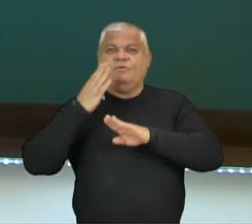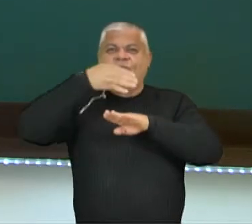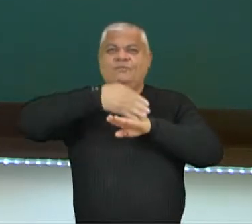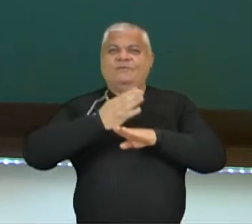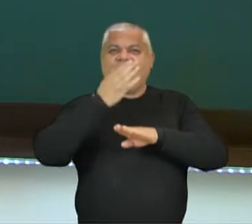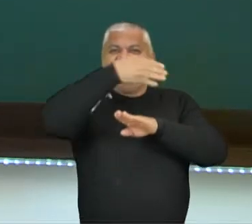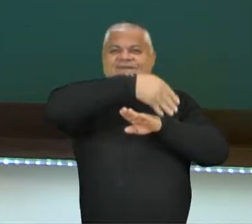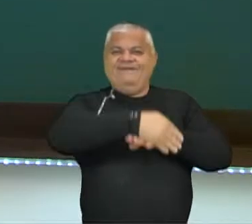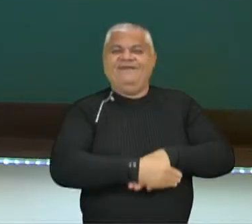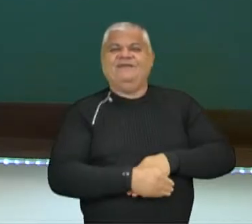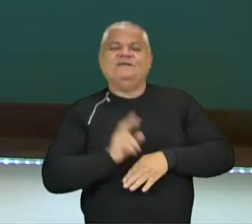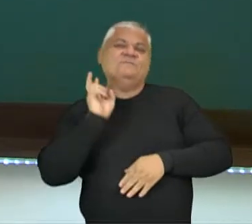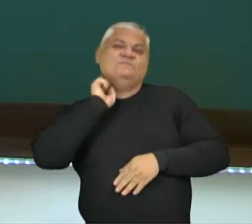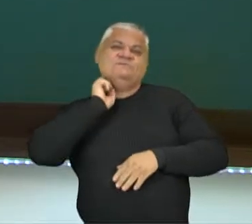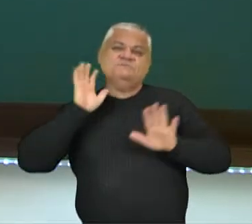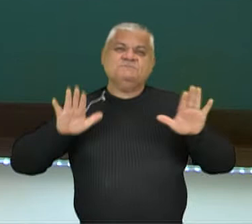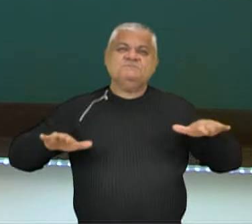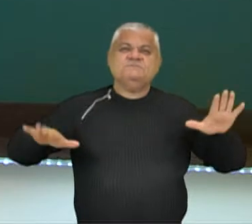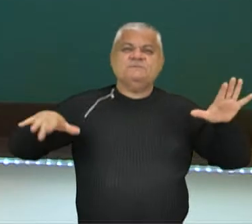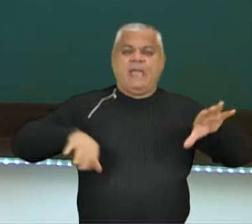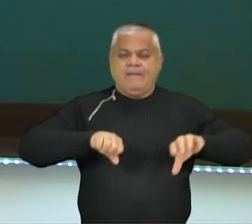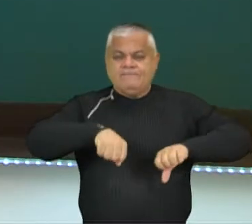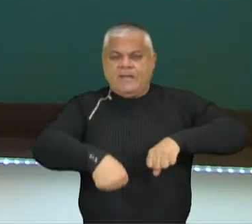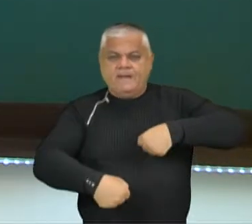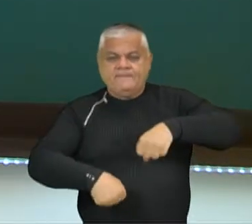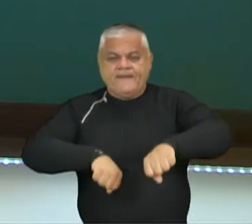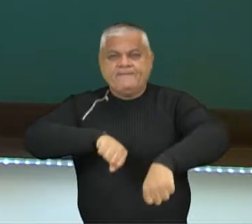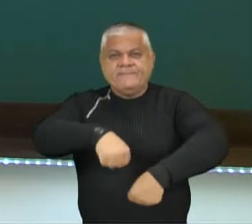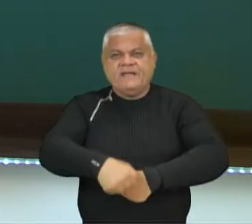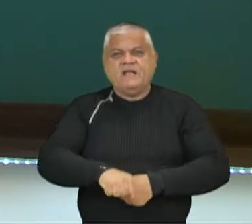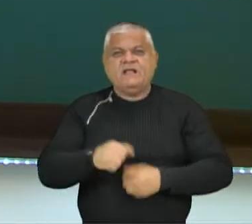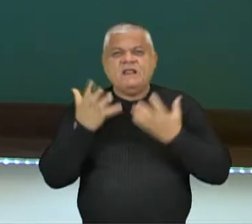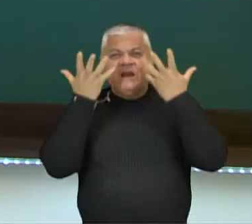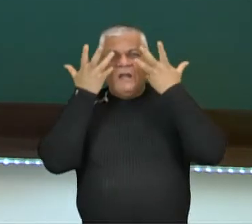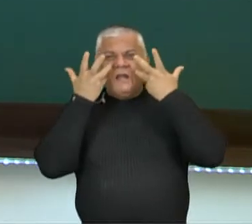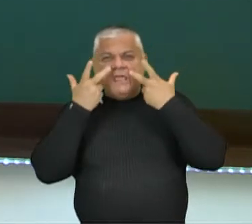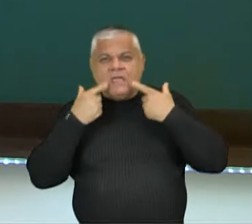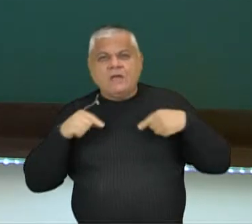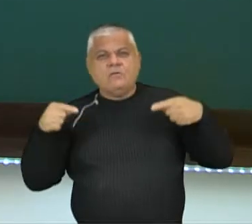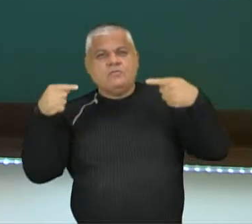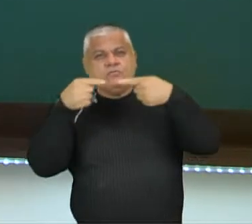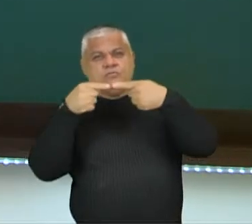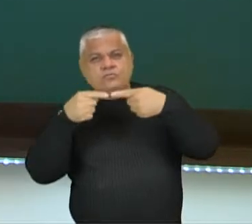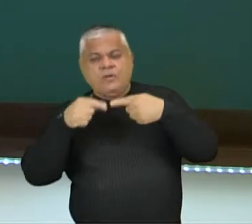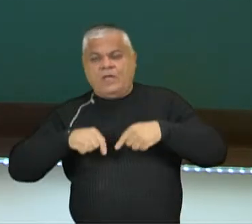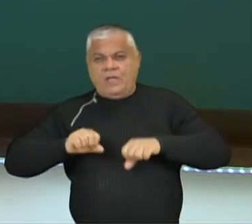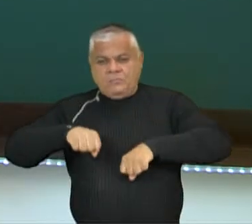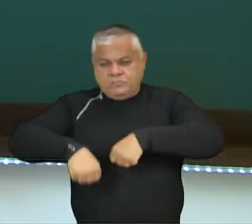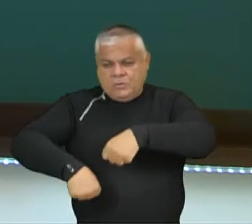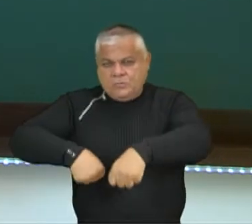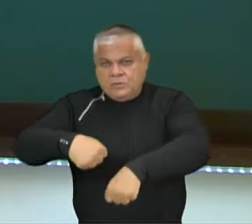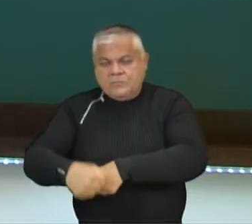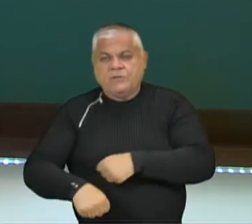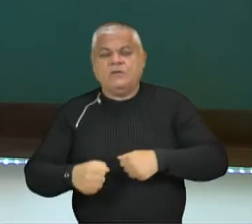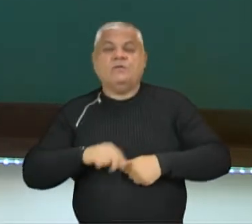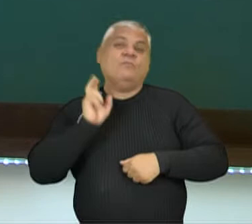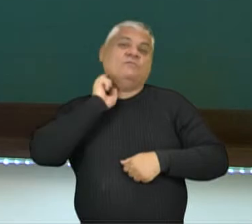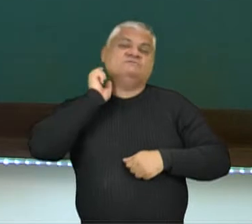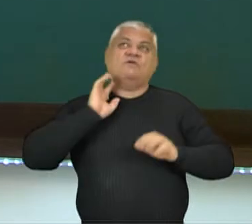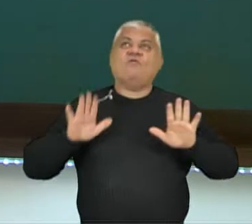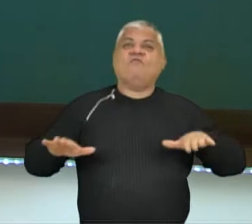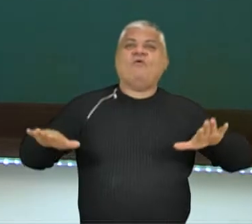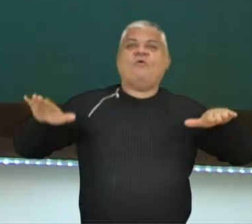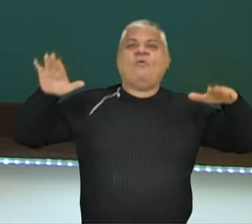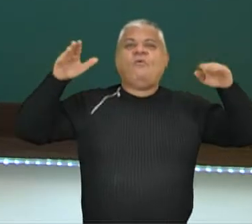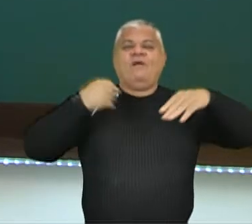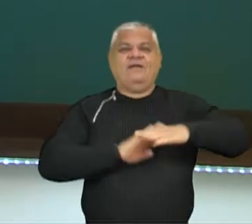um morcego e a pata dianteira de um leão, eles têm funções diferentes, como andar, voar e nadar, mas todos são de um